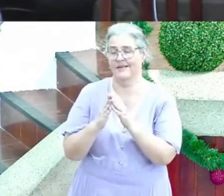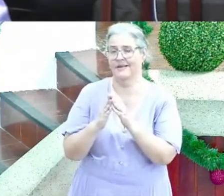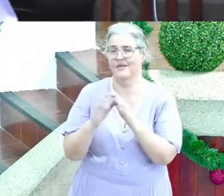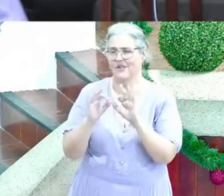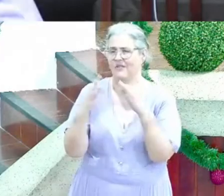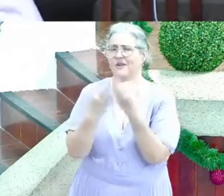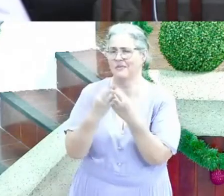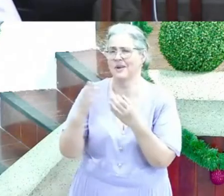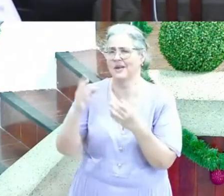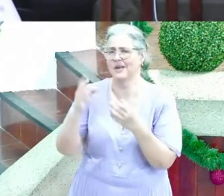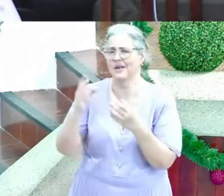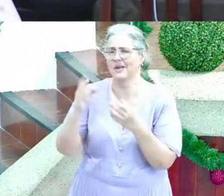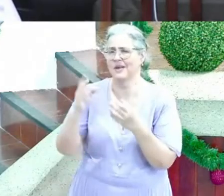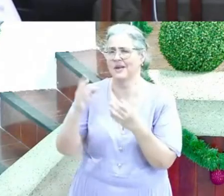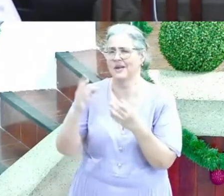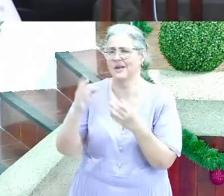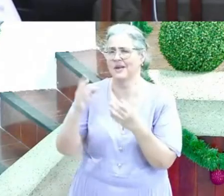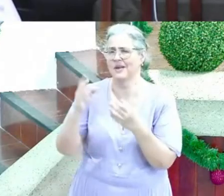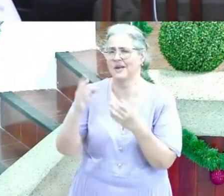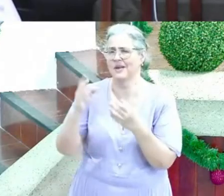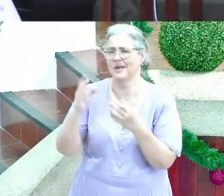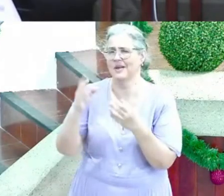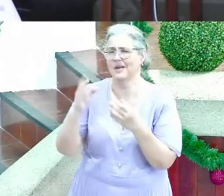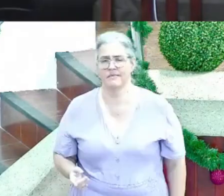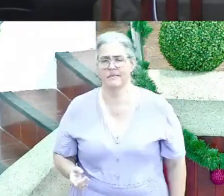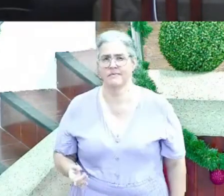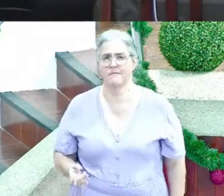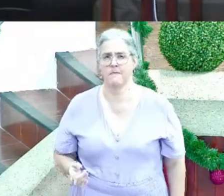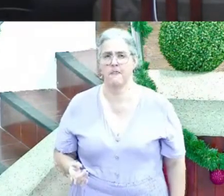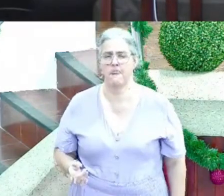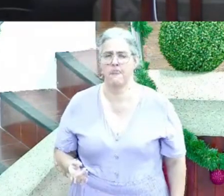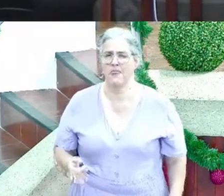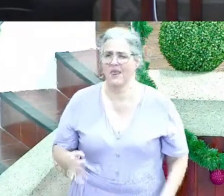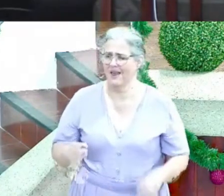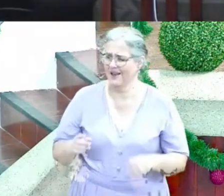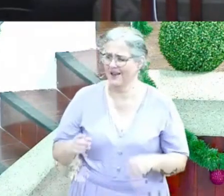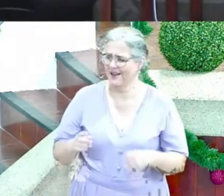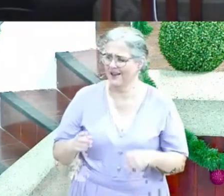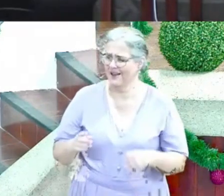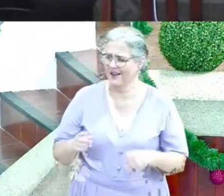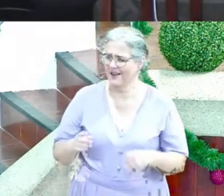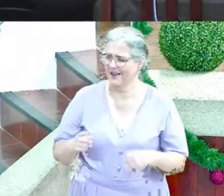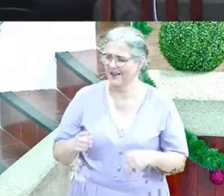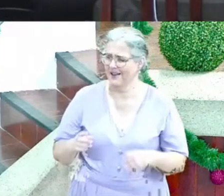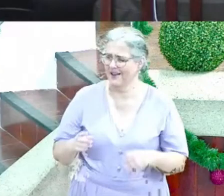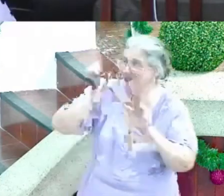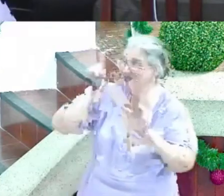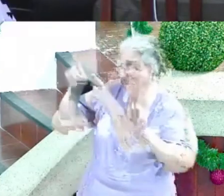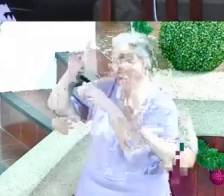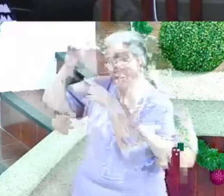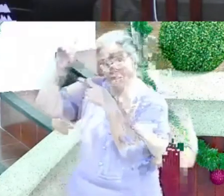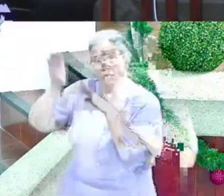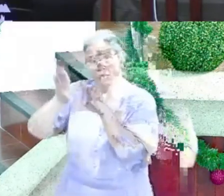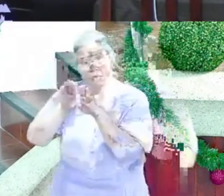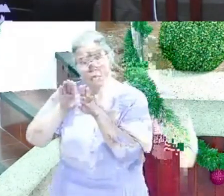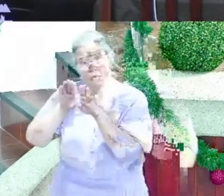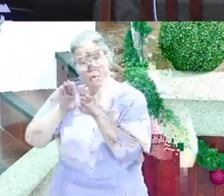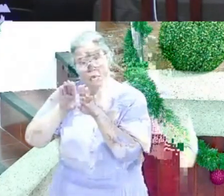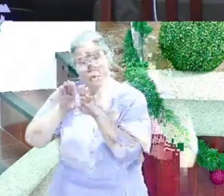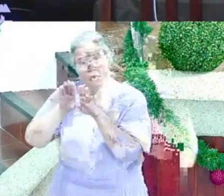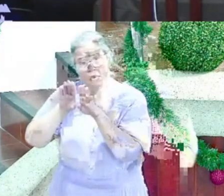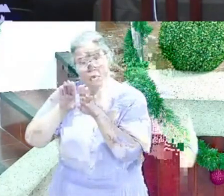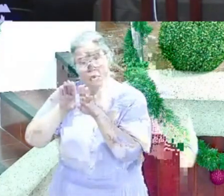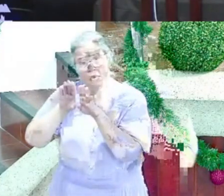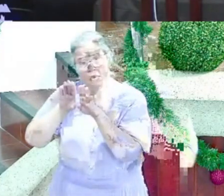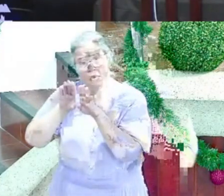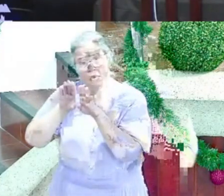Ouvi agora, ó casa de Davi. Acaso não vos basta fatigardes os... O que o profeta está